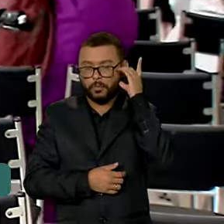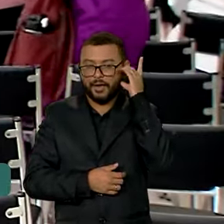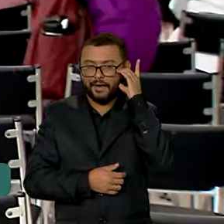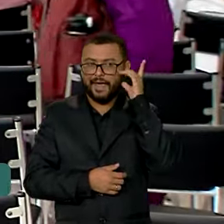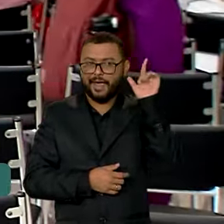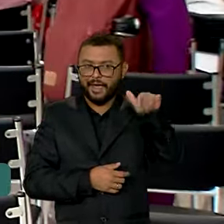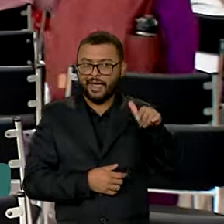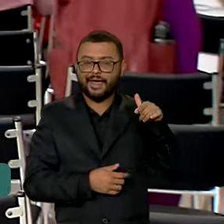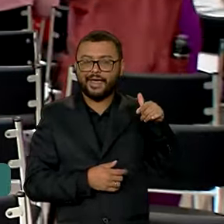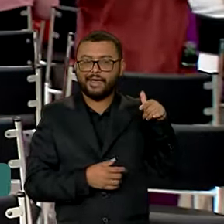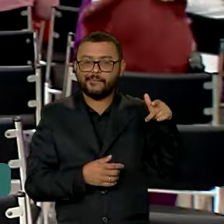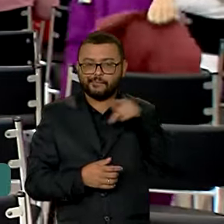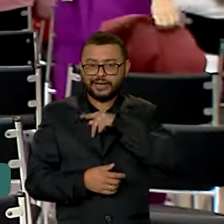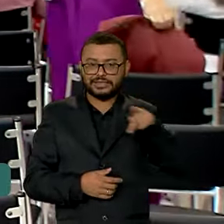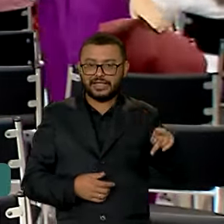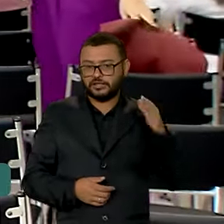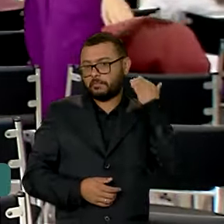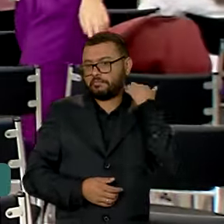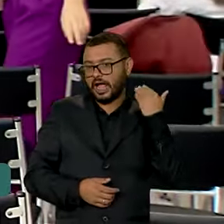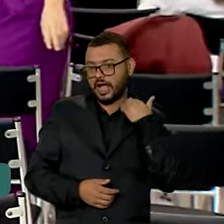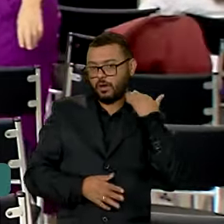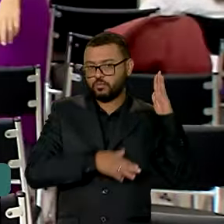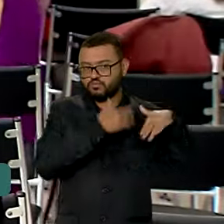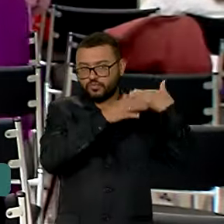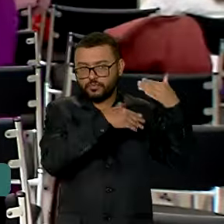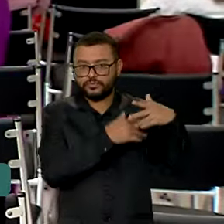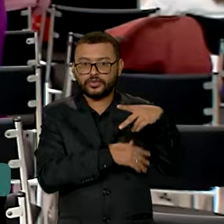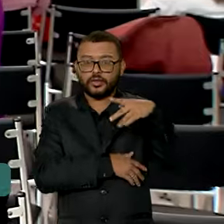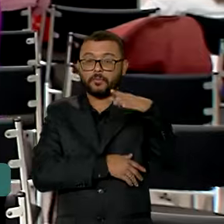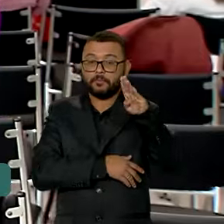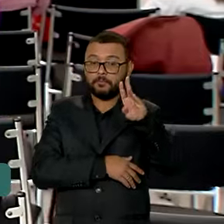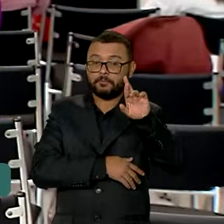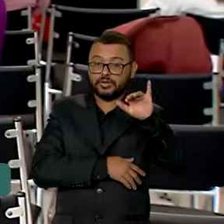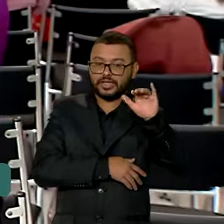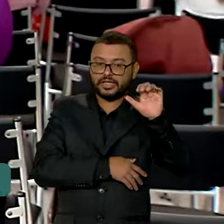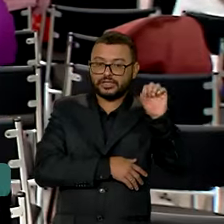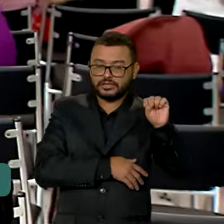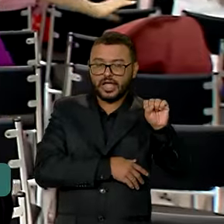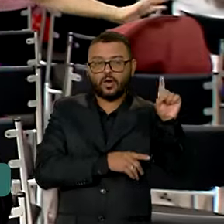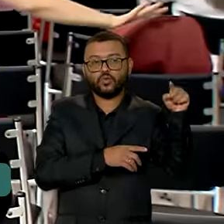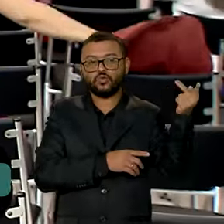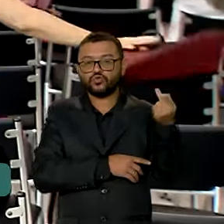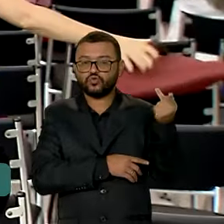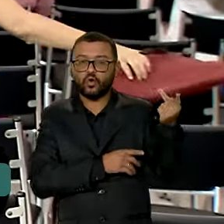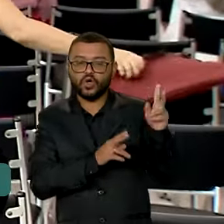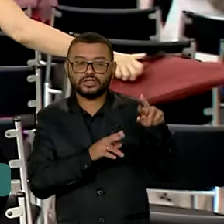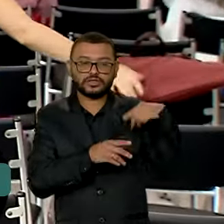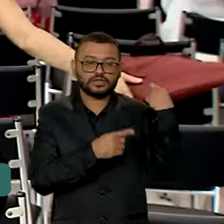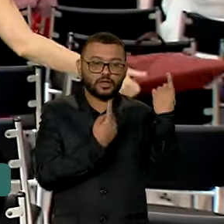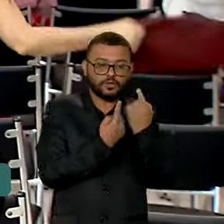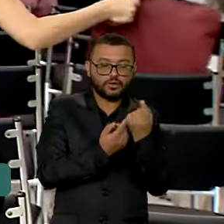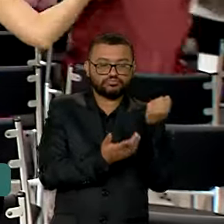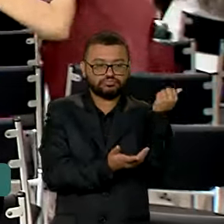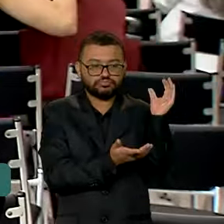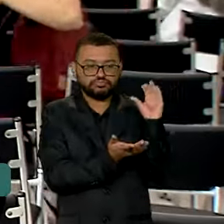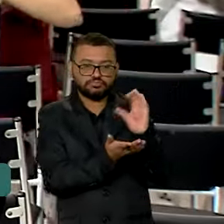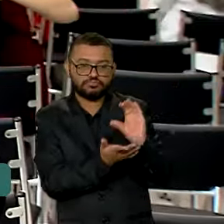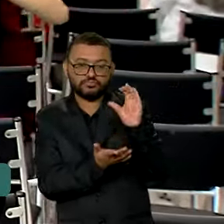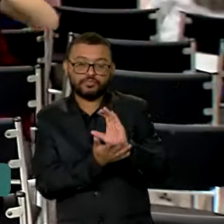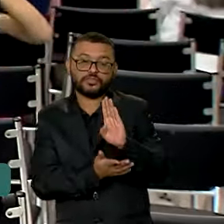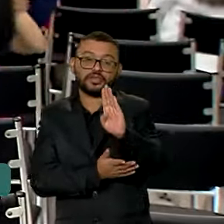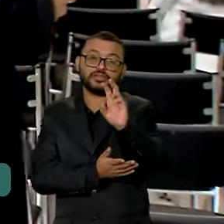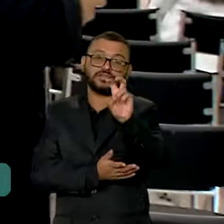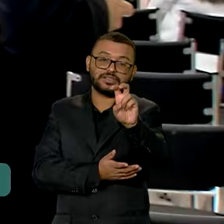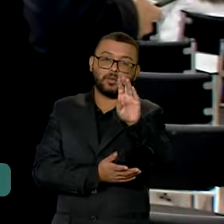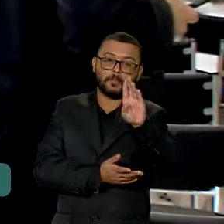atual presidente do novo Banco de Desenvolvimento, o Banco do BRICS. Eles juntos formalizaram um repasse de 5